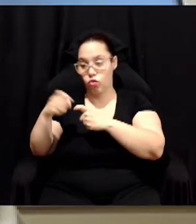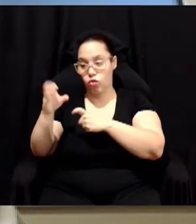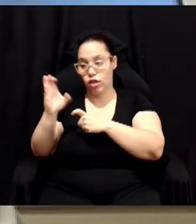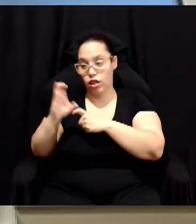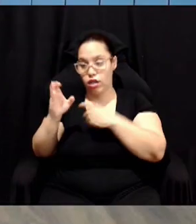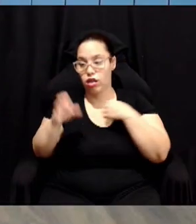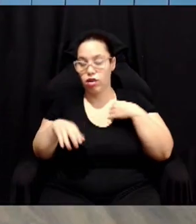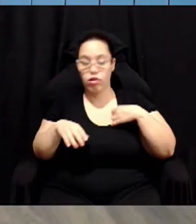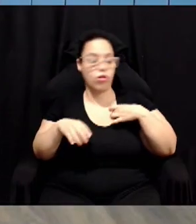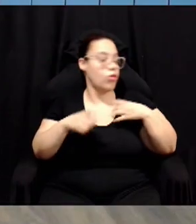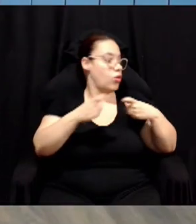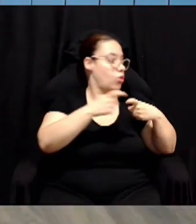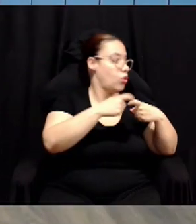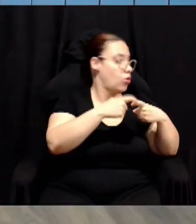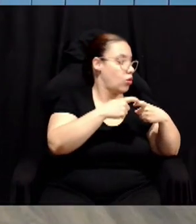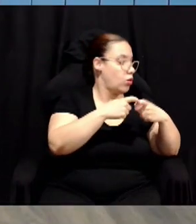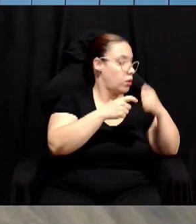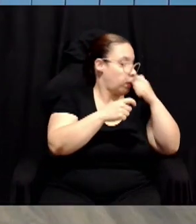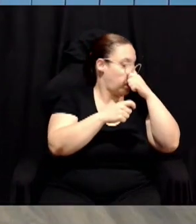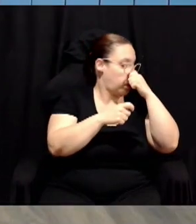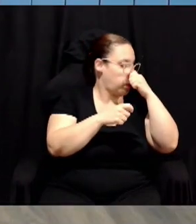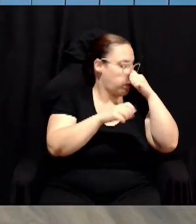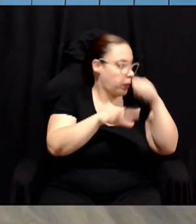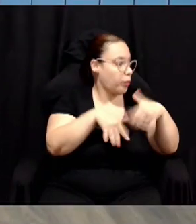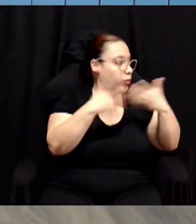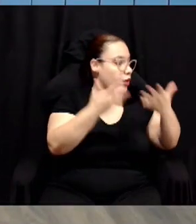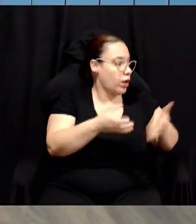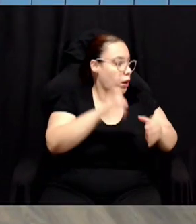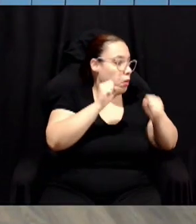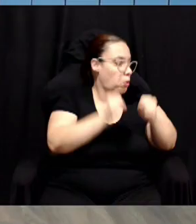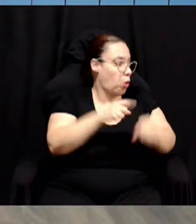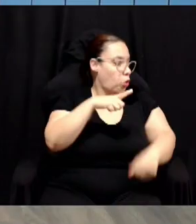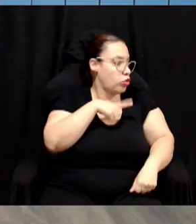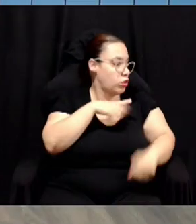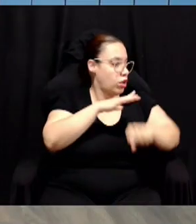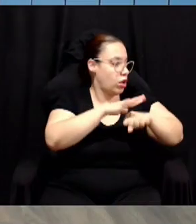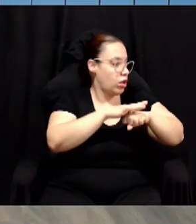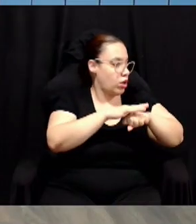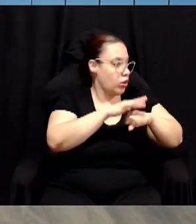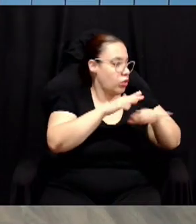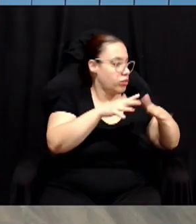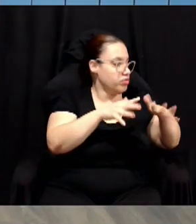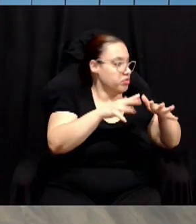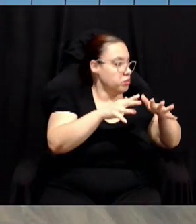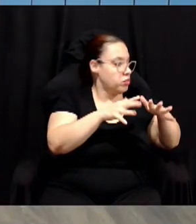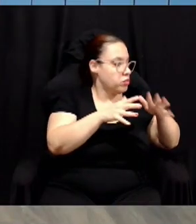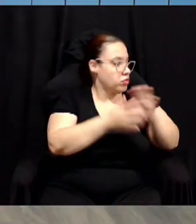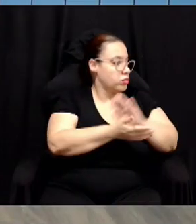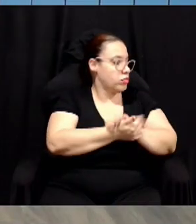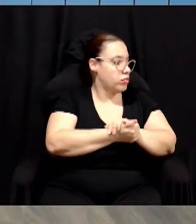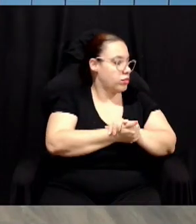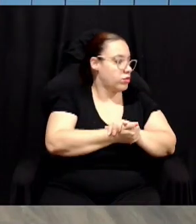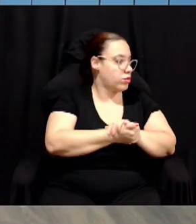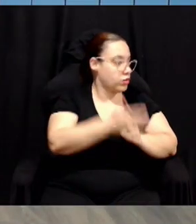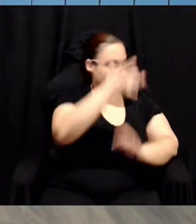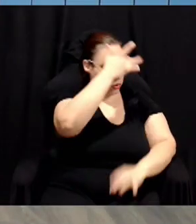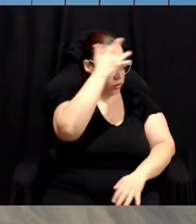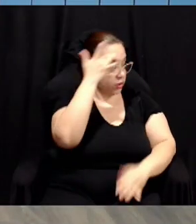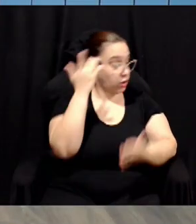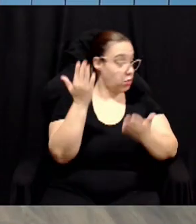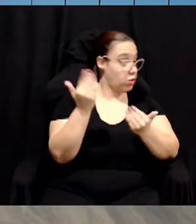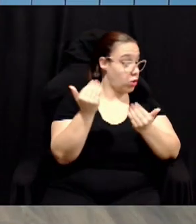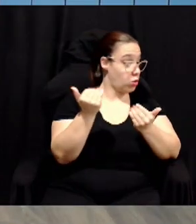Doutor Kleber, então quem que pode ter o Parkinson? Você comentou que agora os casos em pessoas mais jovens, eles